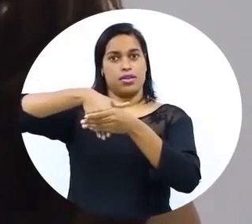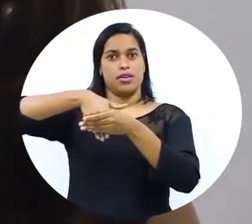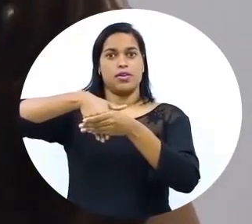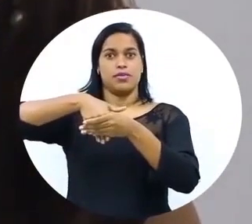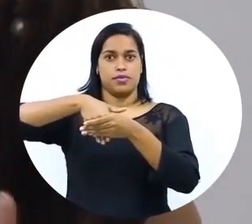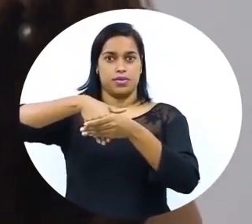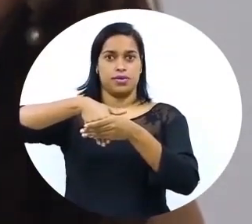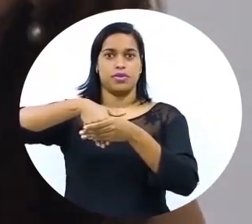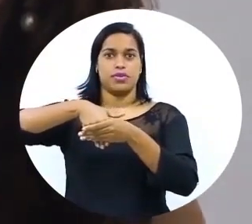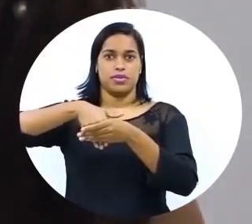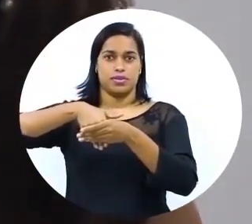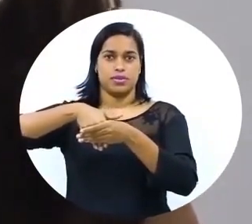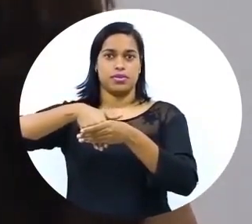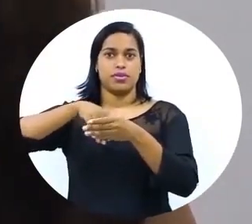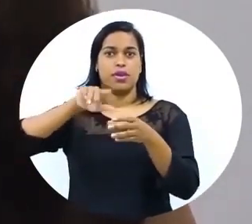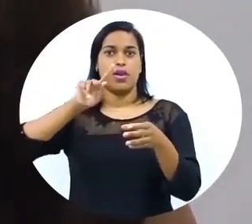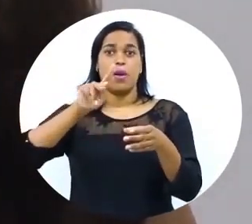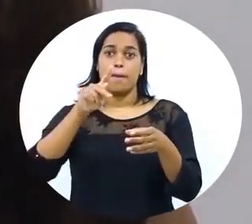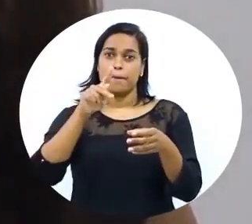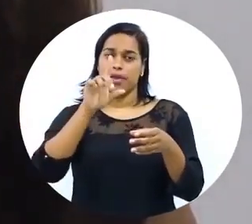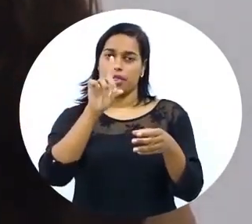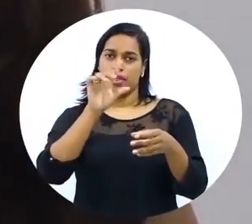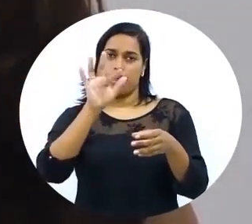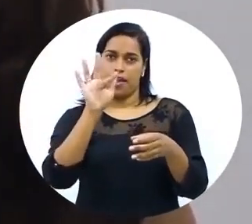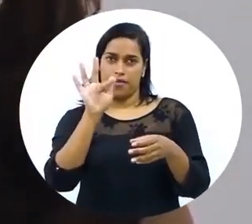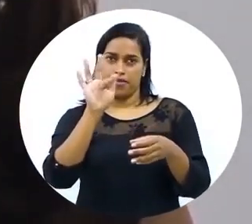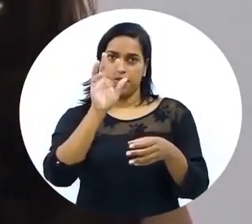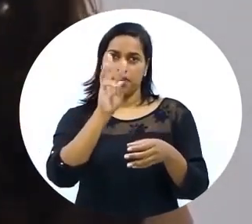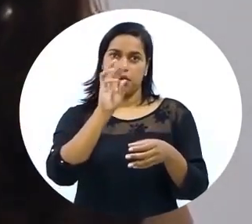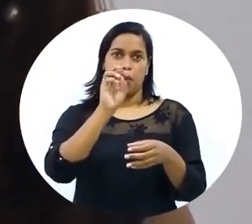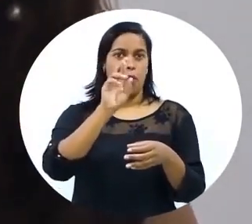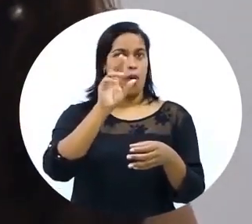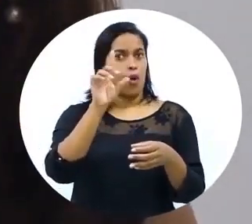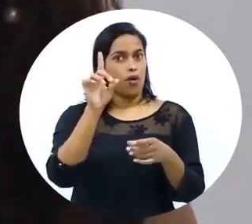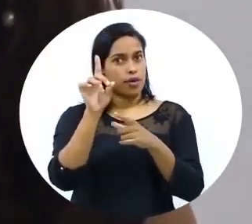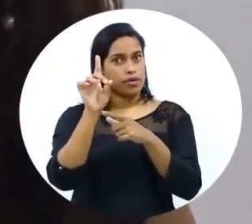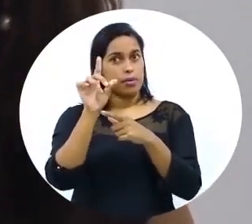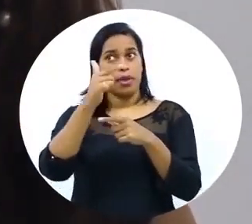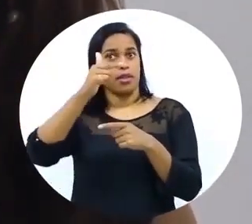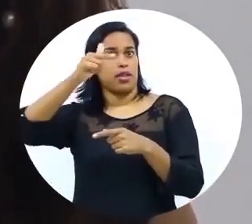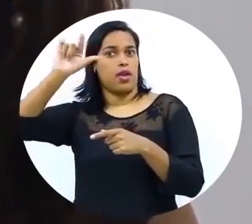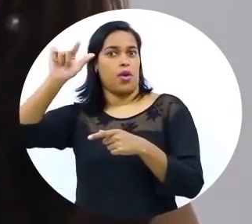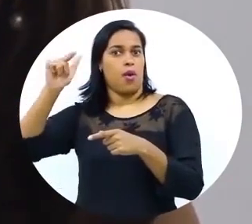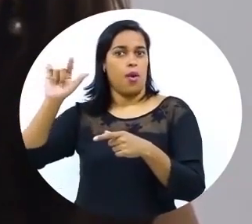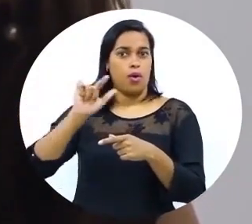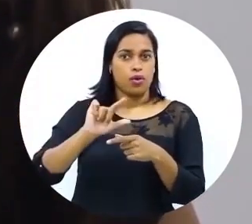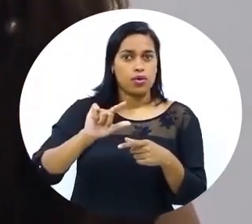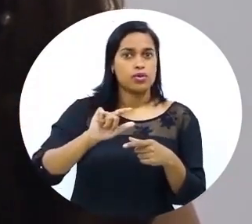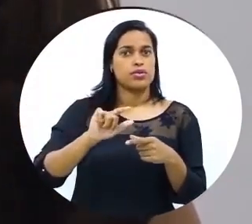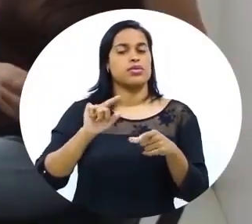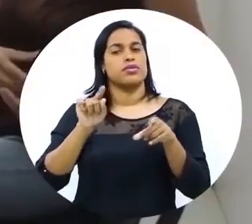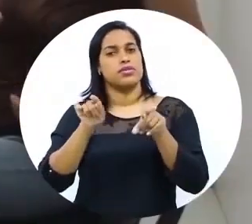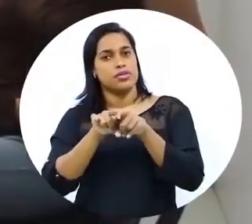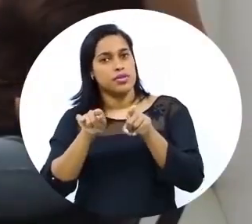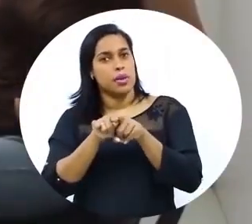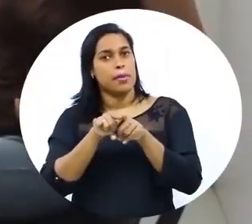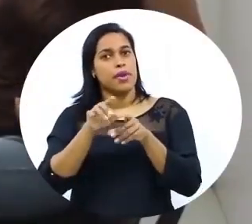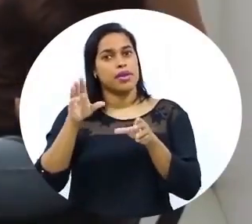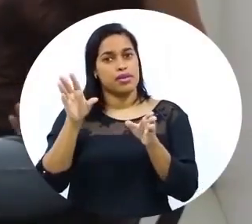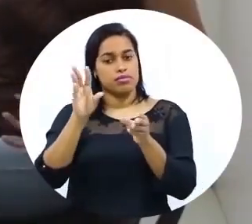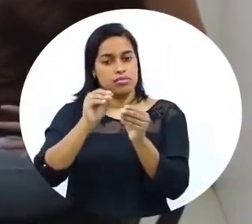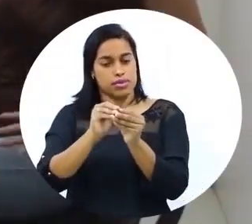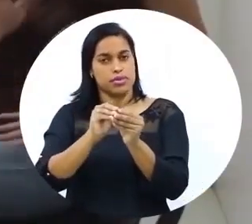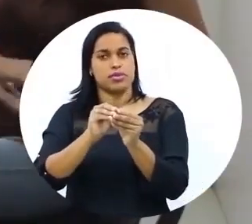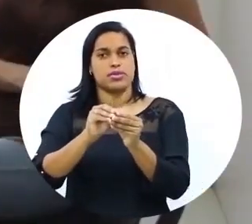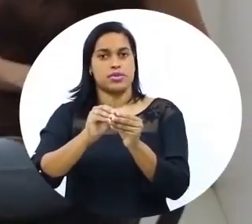mais usuais são o Word e o PDF. Então tomar cuidado também para não ter outras extensões nas gravações dos arquivos, que pode ser